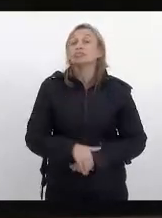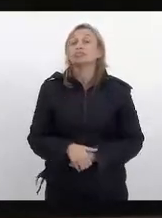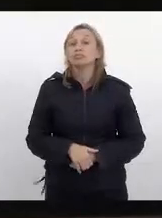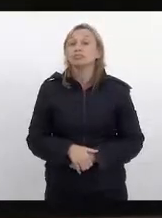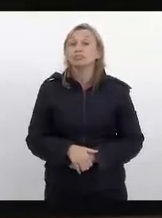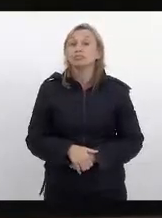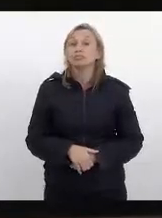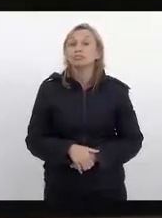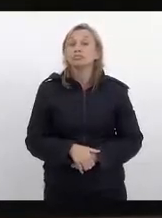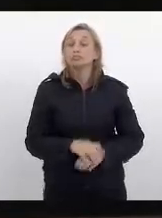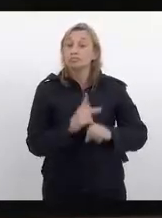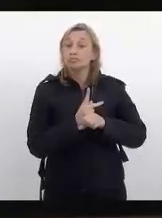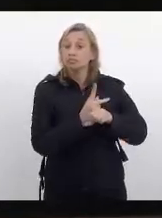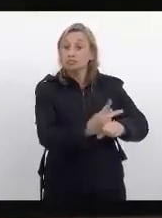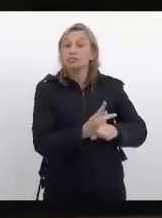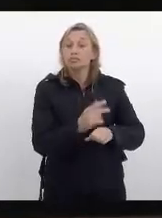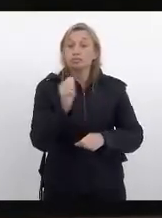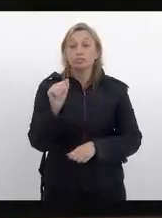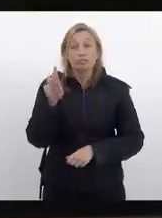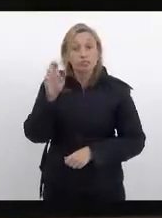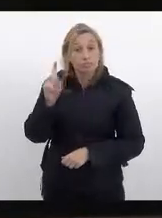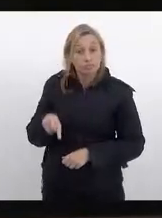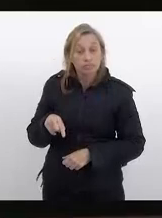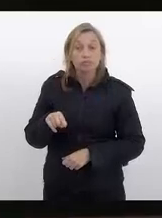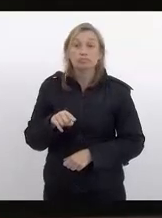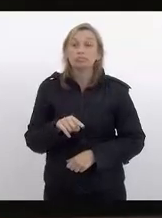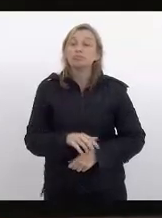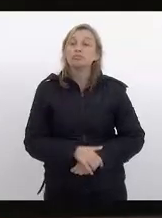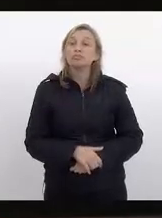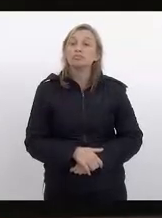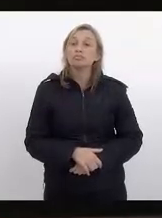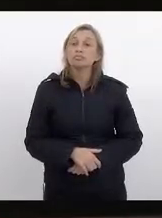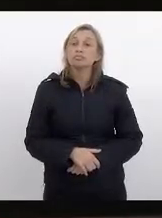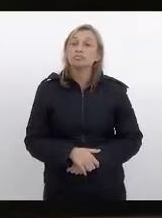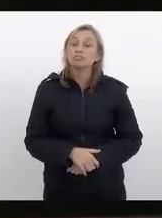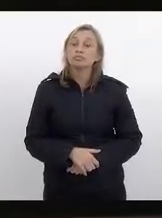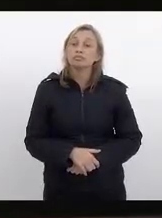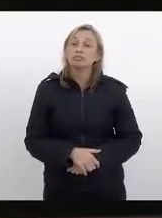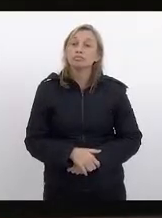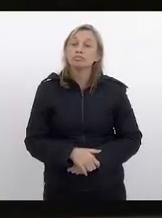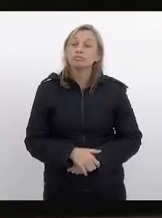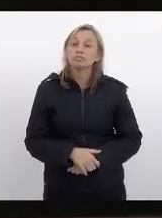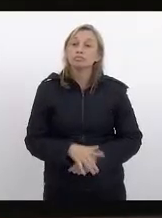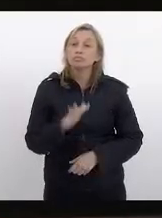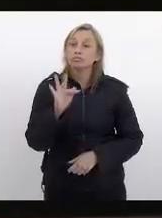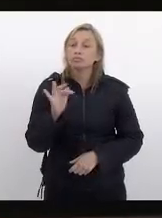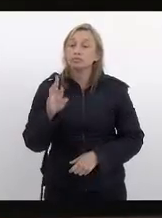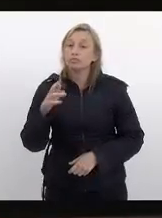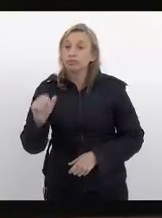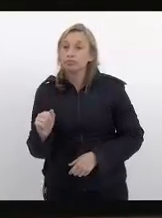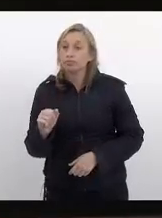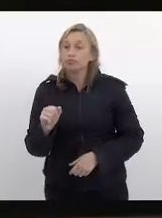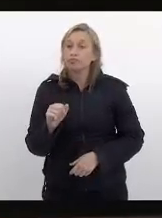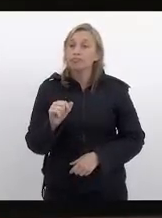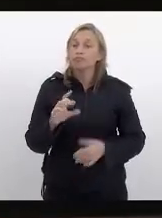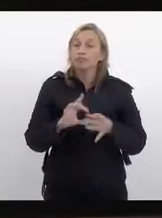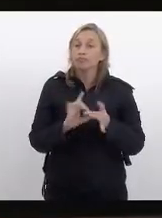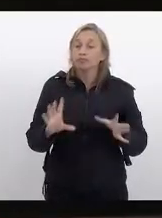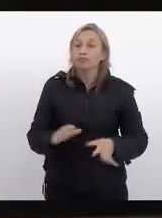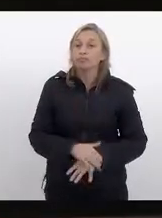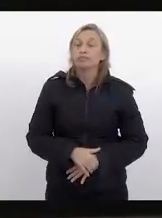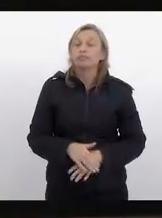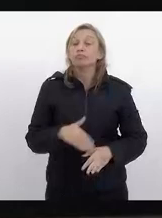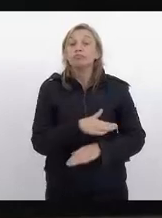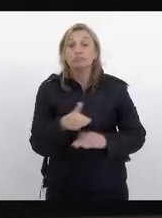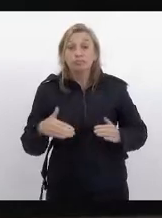sendo agraciado e a senhora André André de Fátima Barcellos da Feira Livre e solidária de Cordeirinho